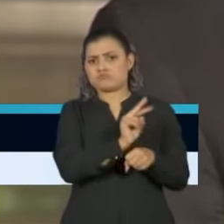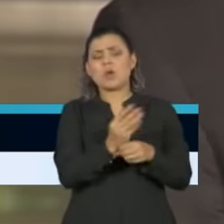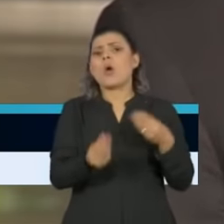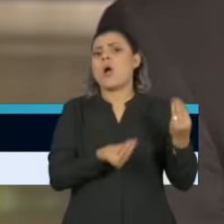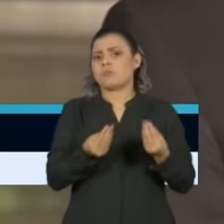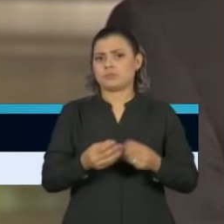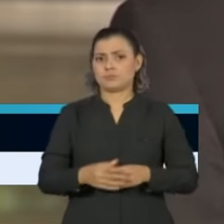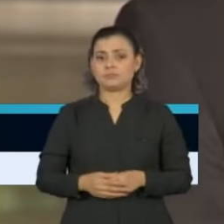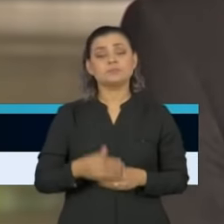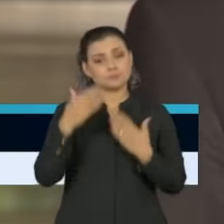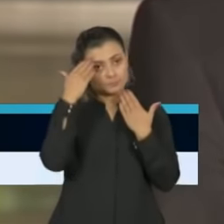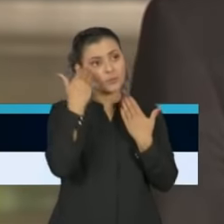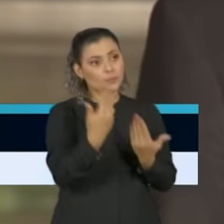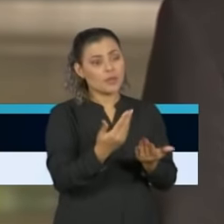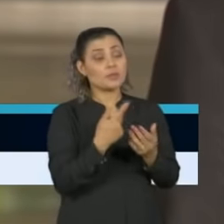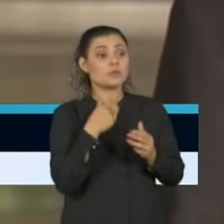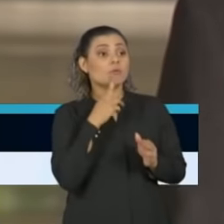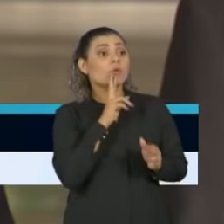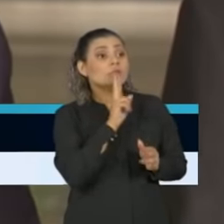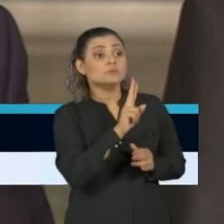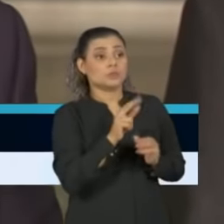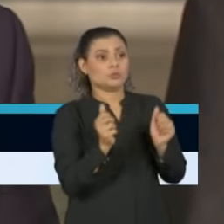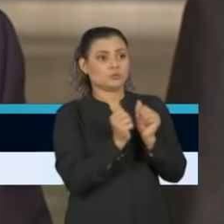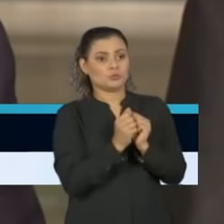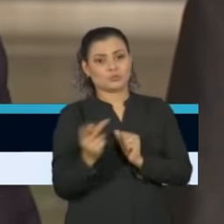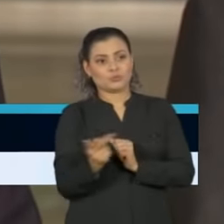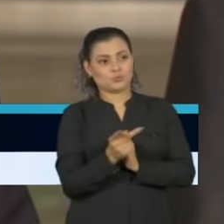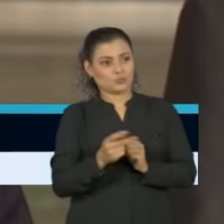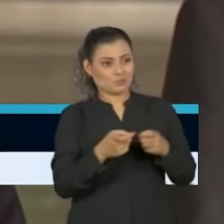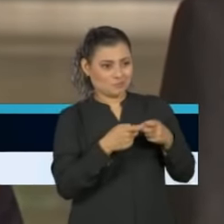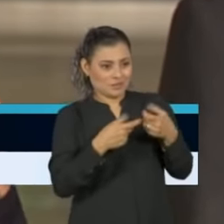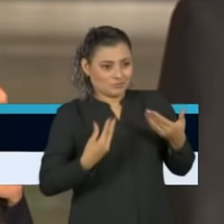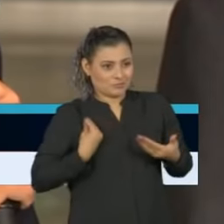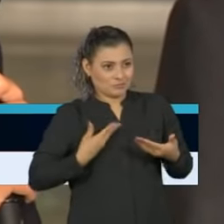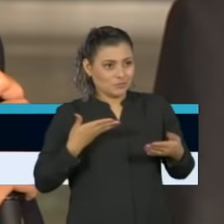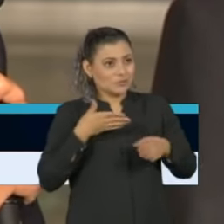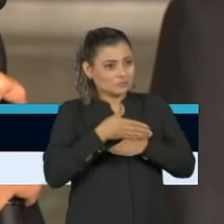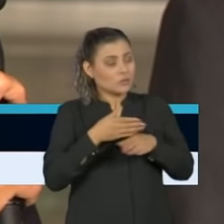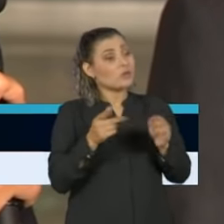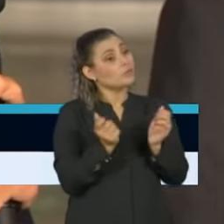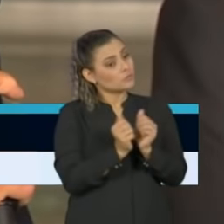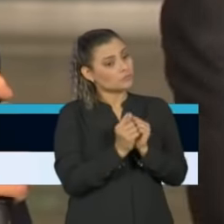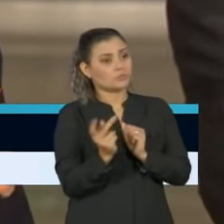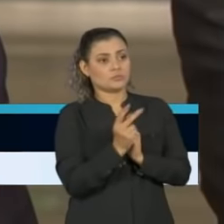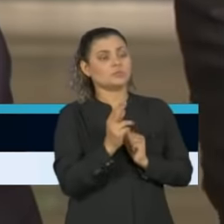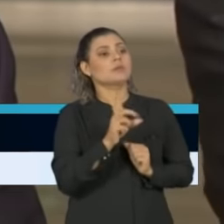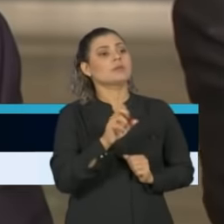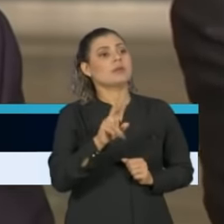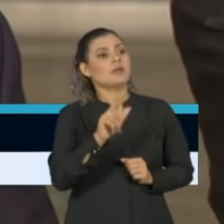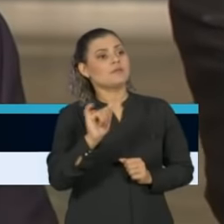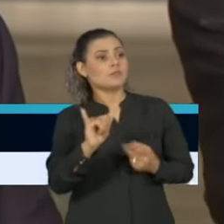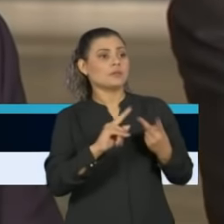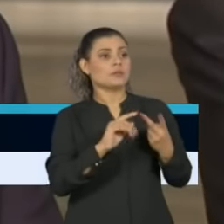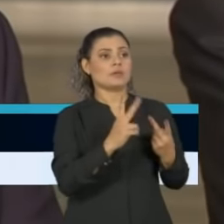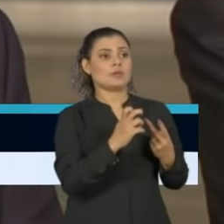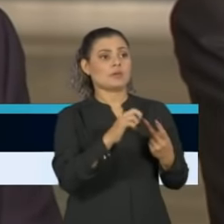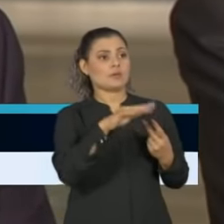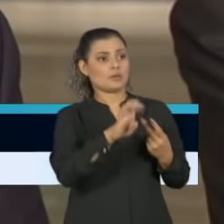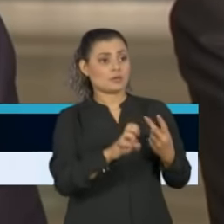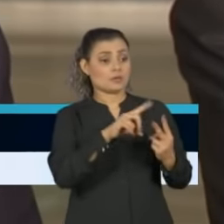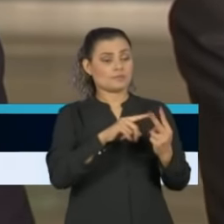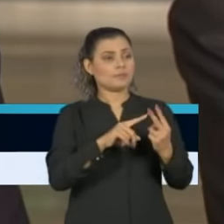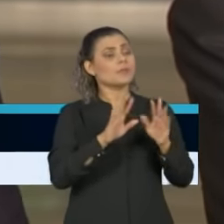Obrigado, Felipe. Vou dividir a resposta com os dois médicos que aqui estão, o doutor Davi Uipe e o doutor José Henrique Guerma, mas posso lhe